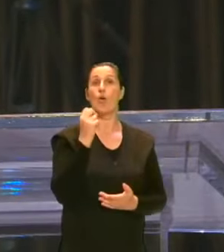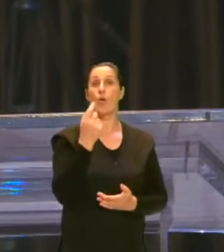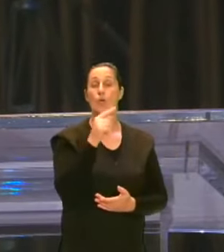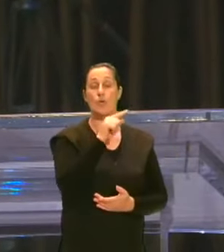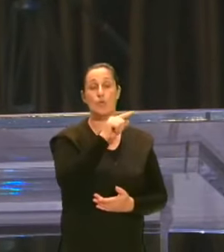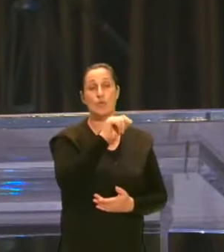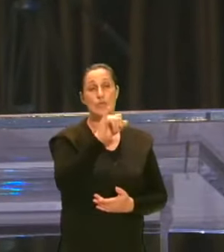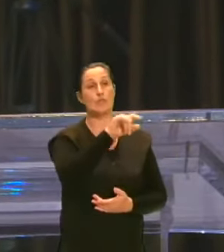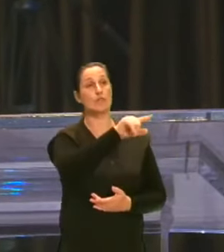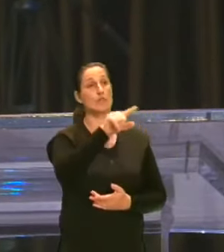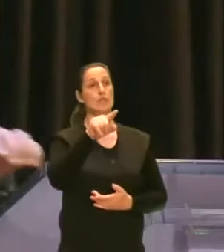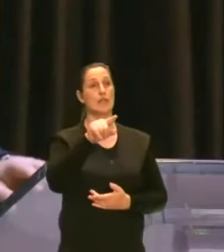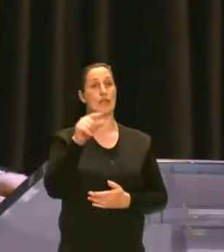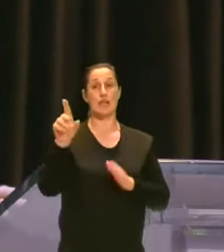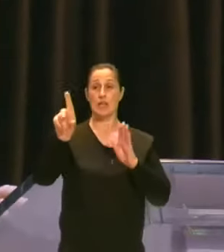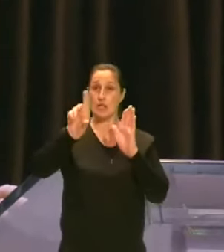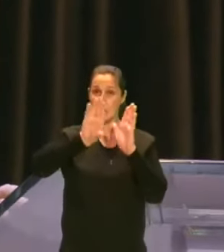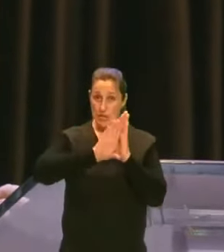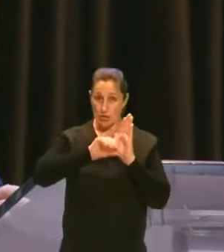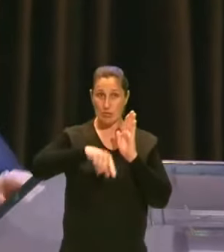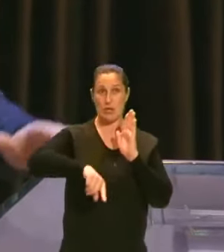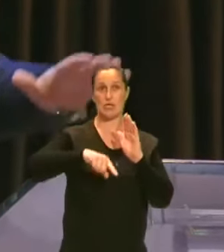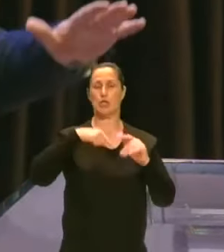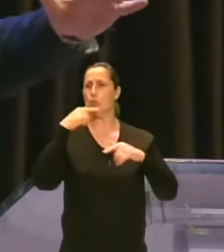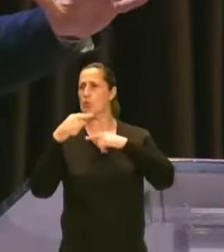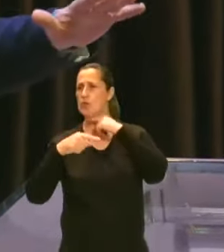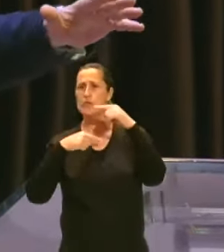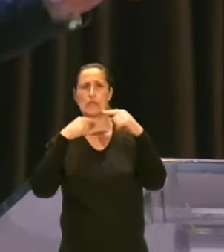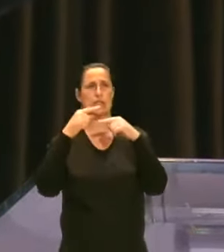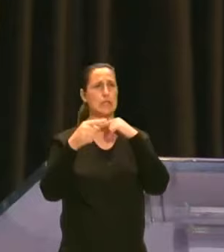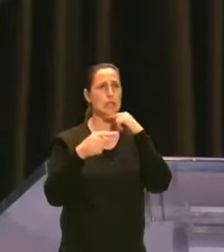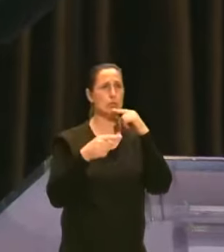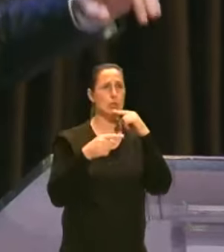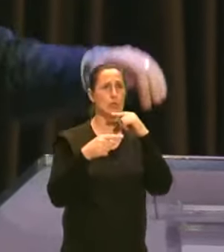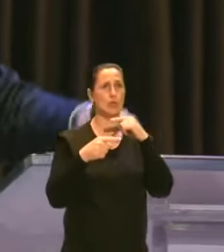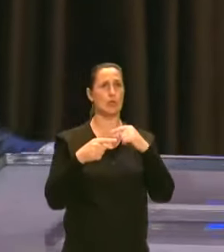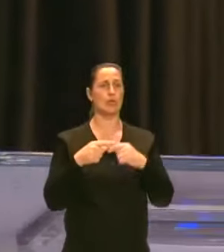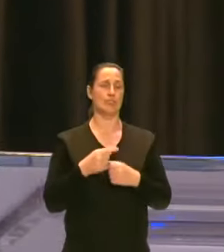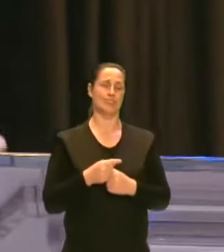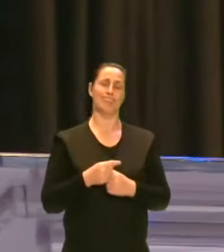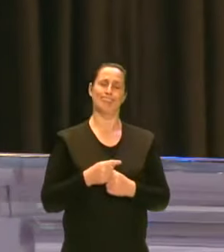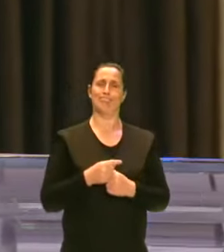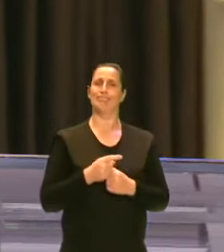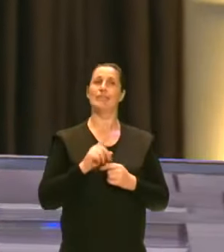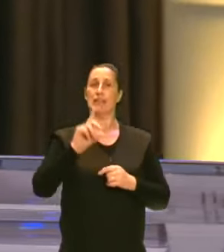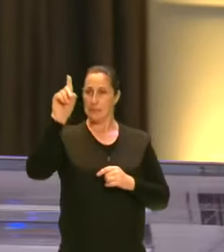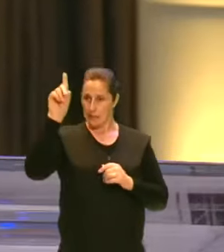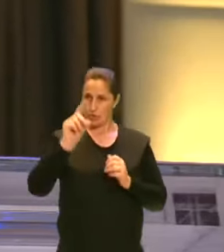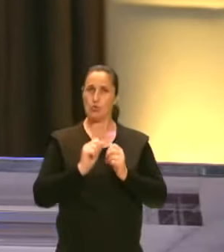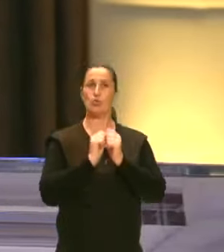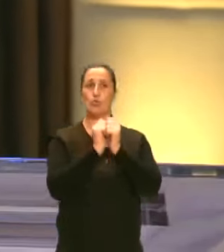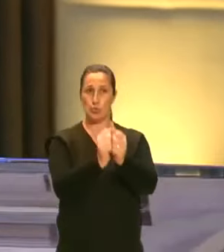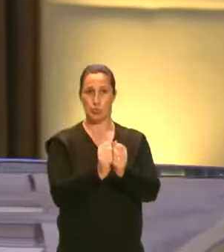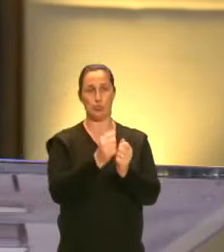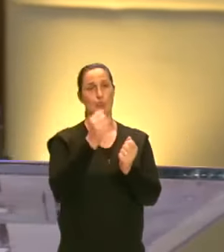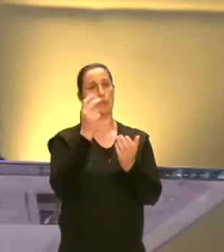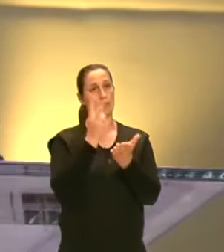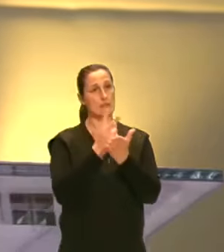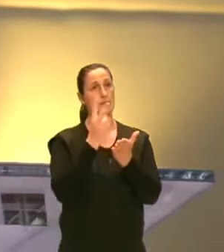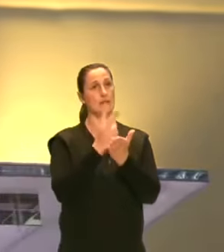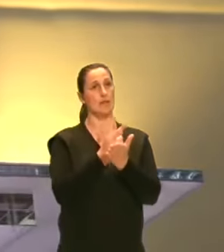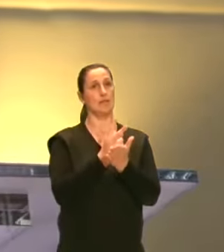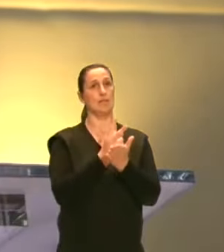para você que Ele está do teu lado. Olha para a tua sombra, faz assim, Ele está com você. Nunca duvide